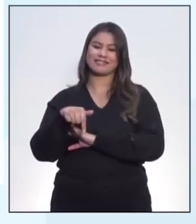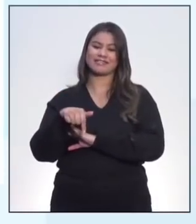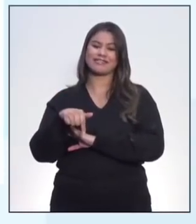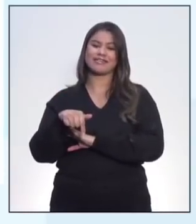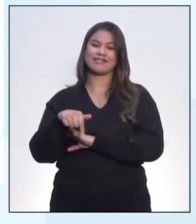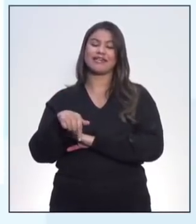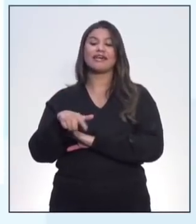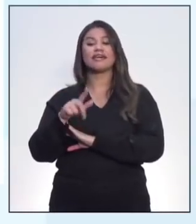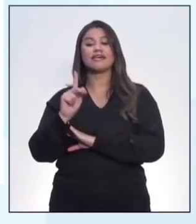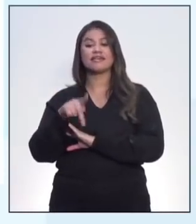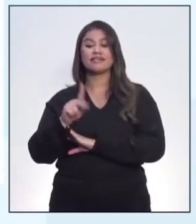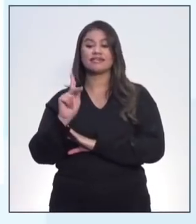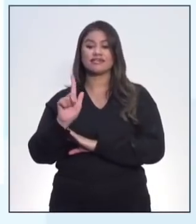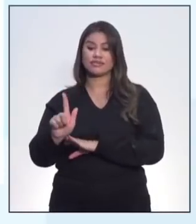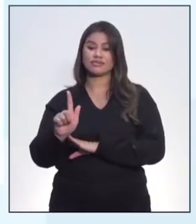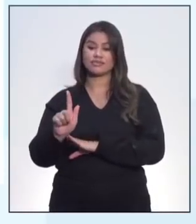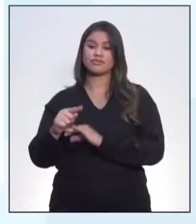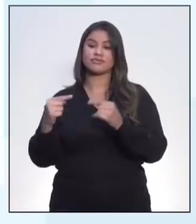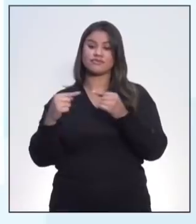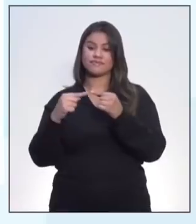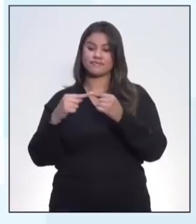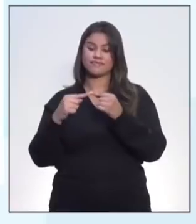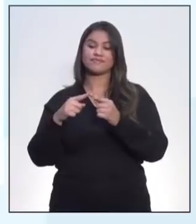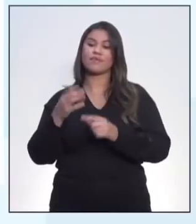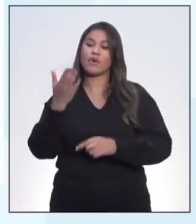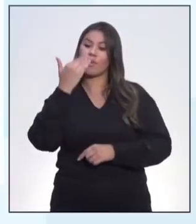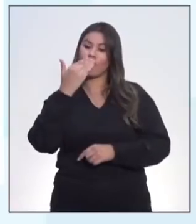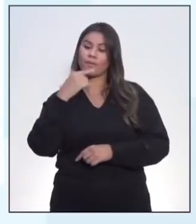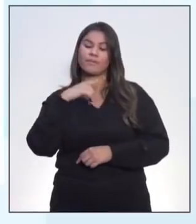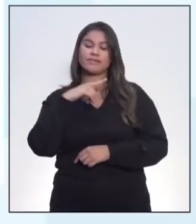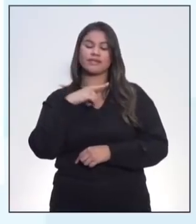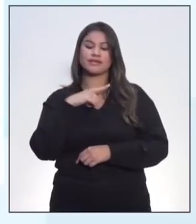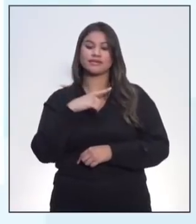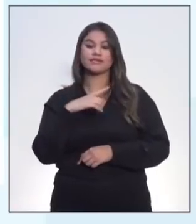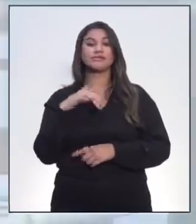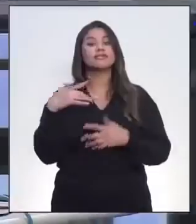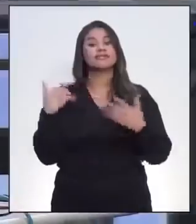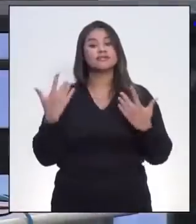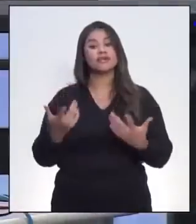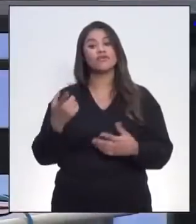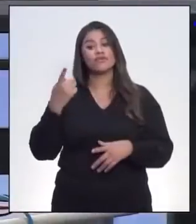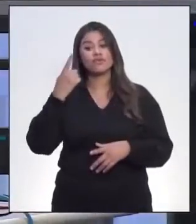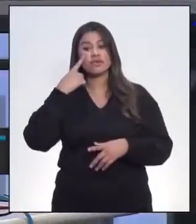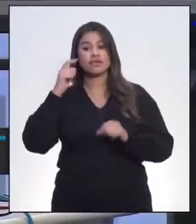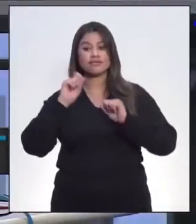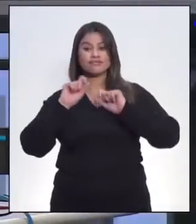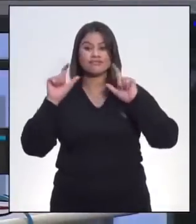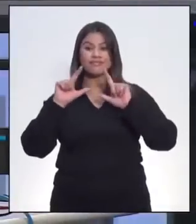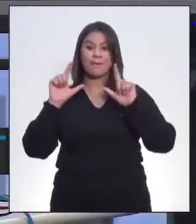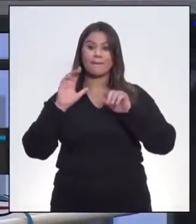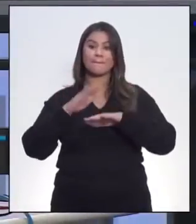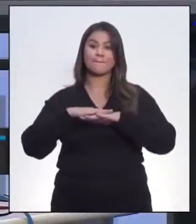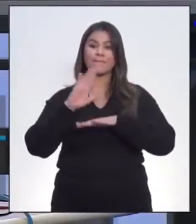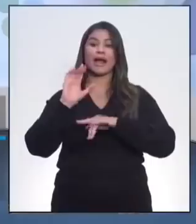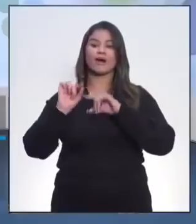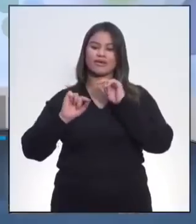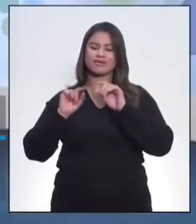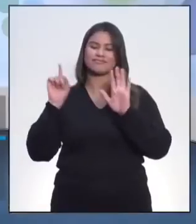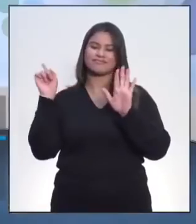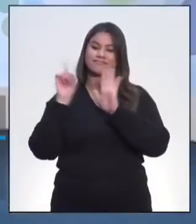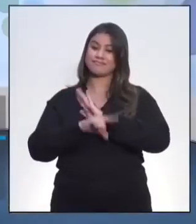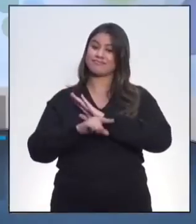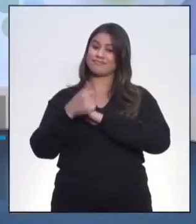Sim, é verdade. E aí o que acontece? Você já fica 10 vezes mais esperto para a próxima pergunta. Tudo bem?